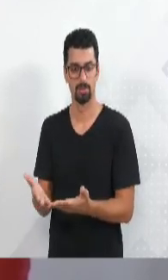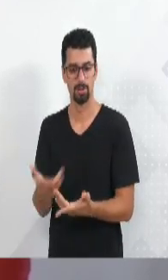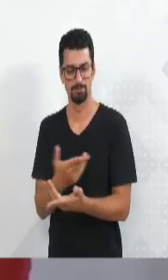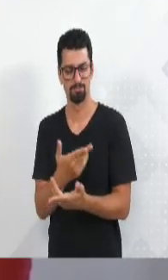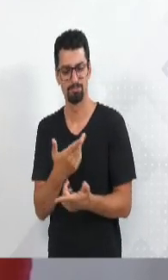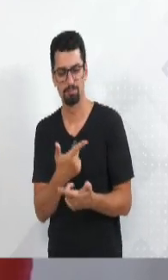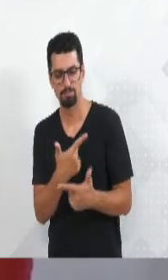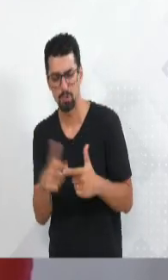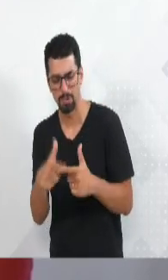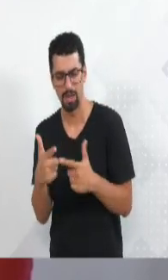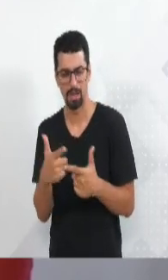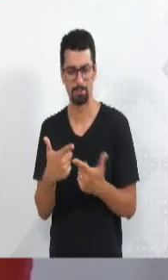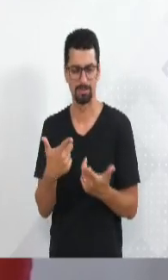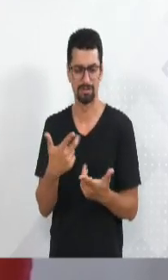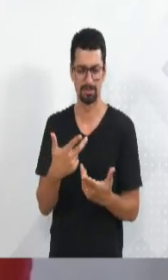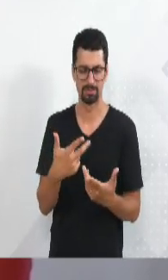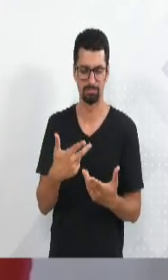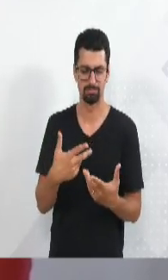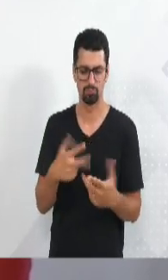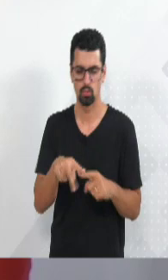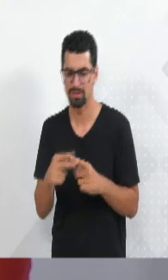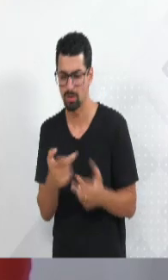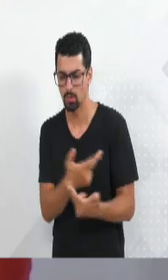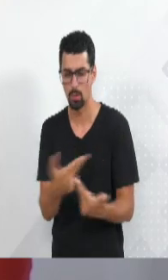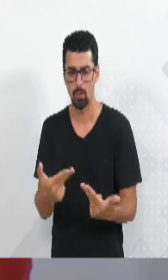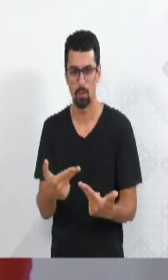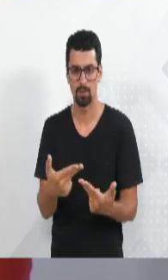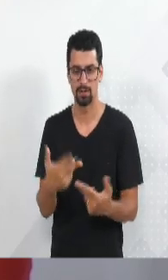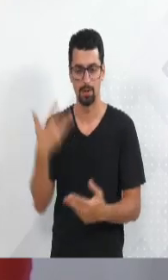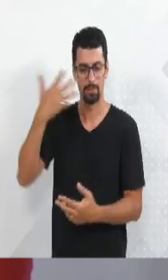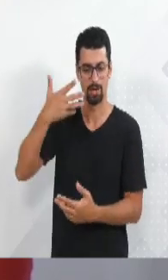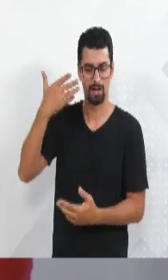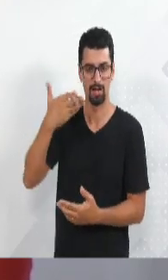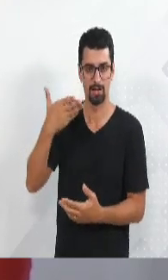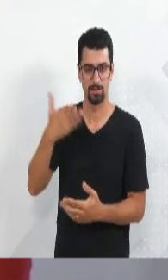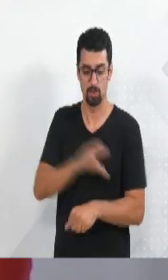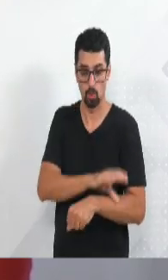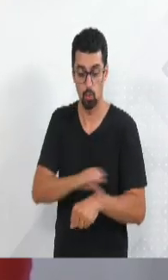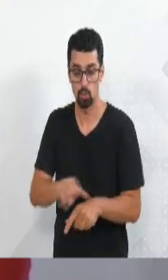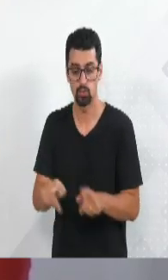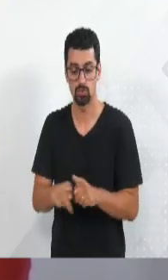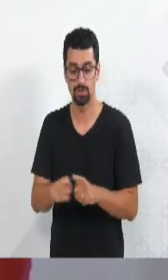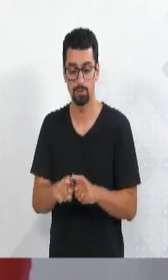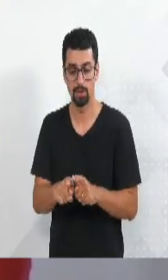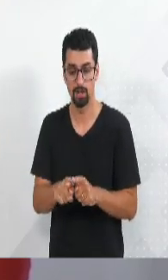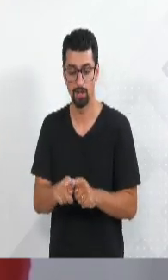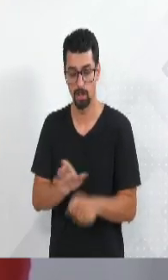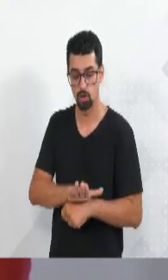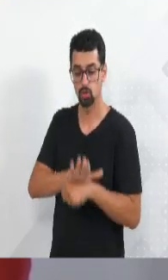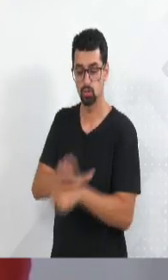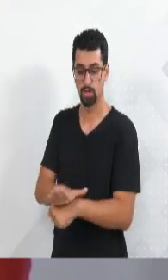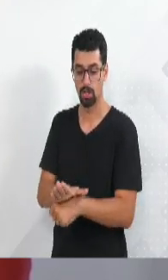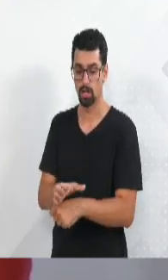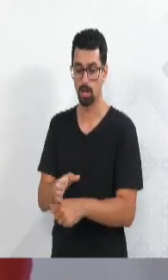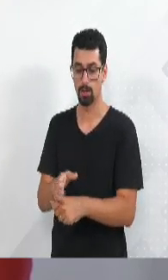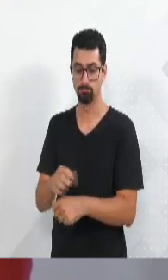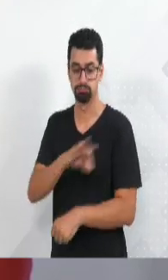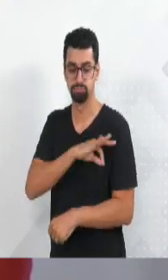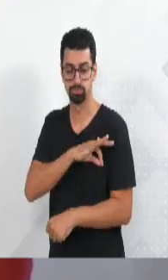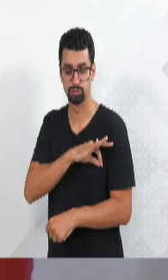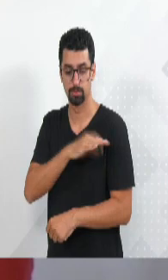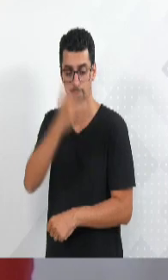crítico palestras motivacionais atividades acadêmicas e acolhimento aos policiais nas situações de crise